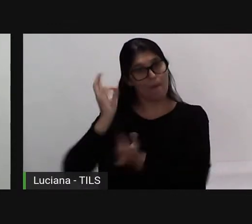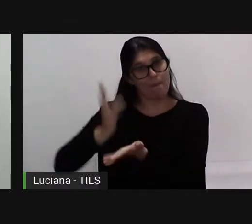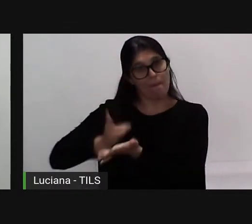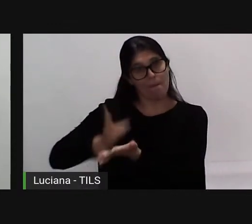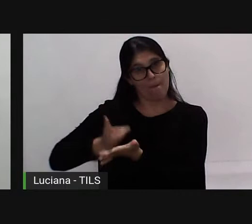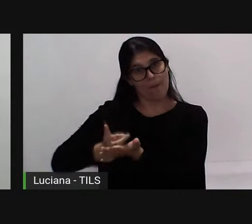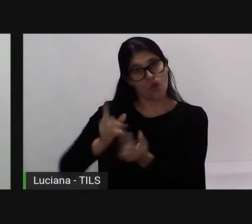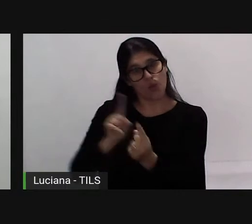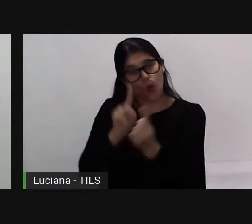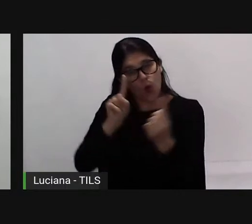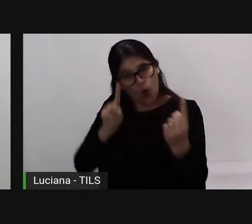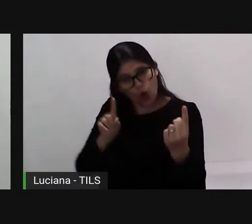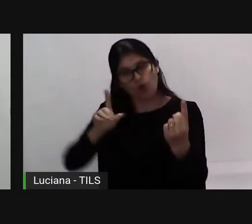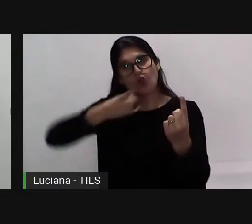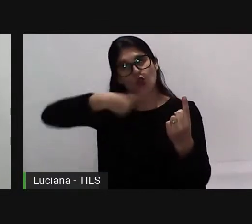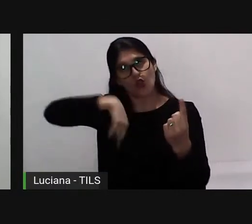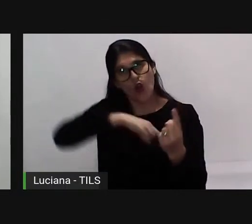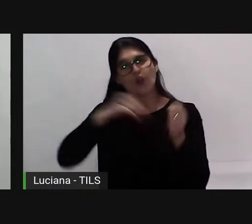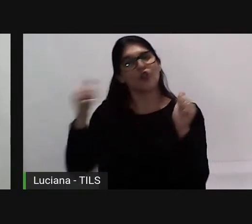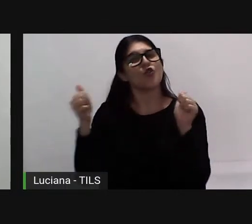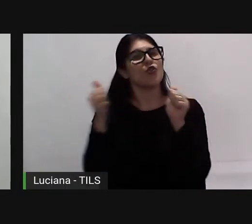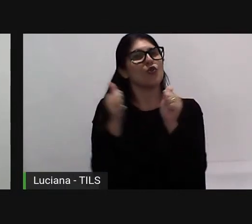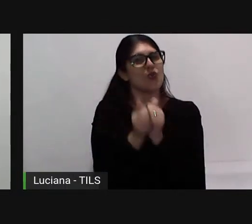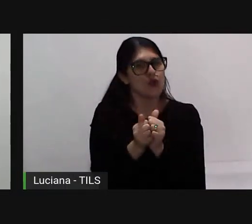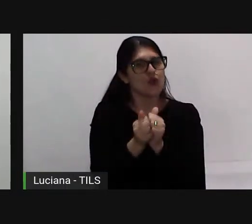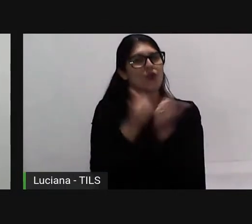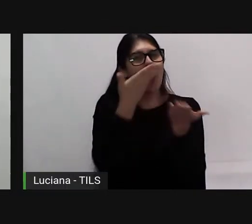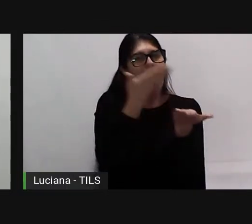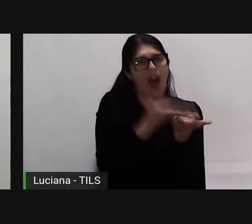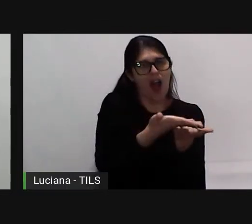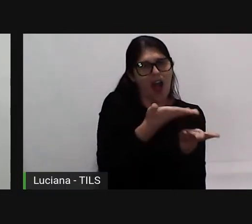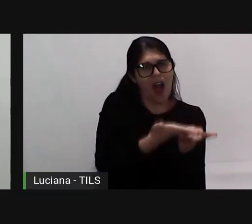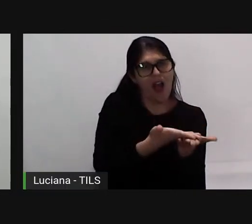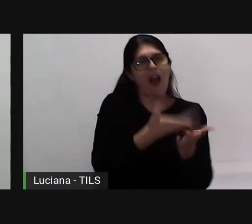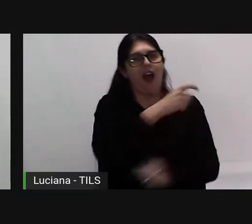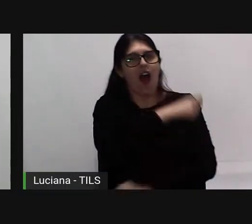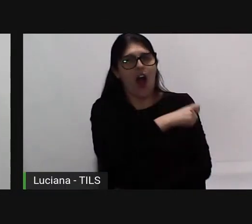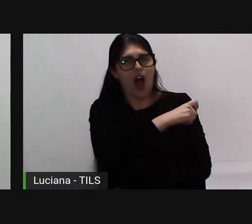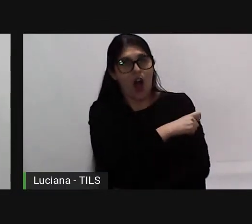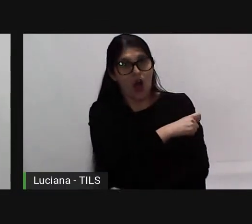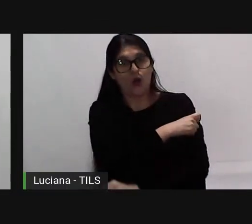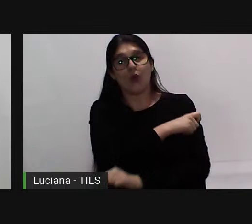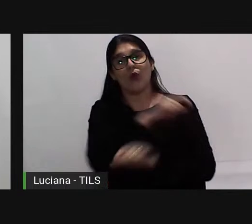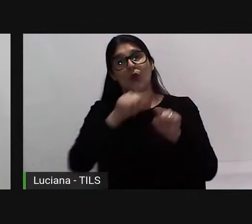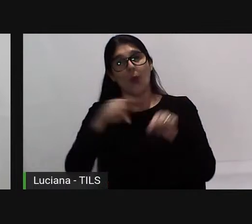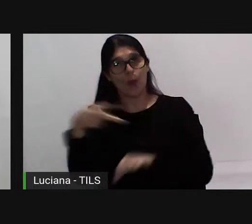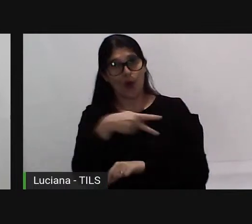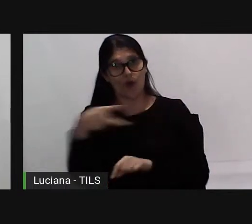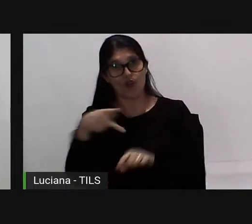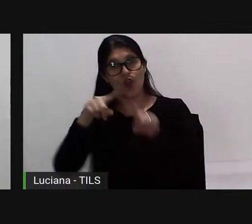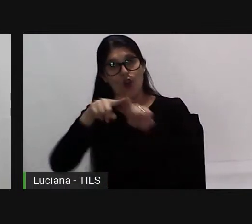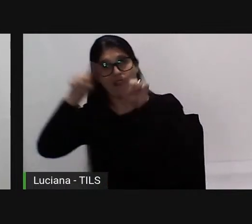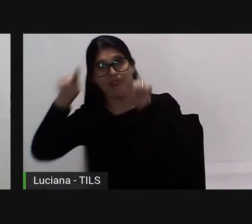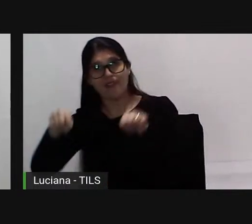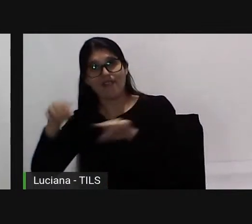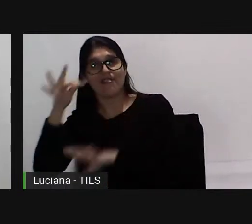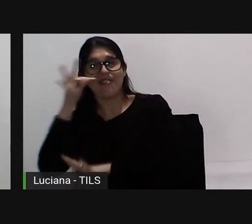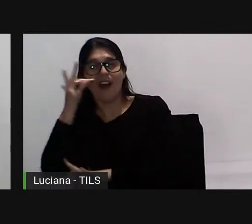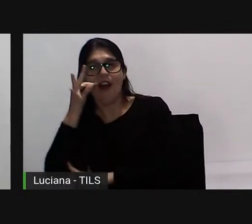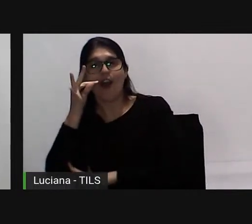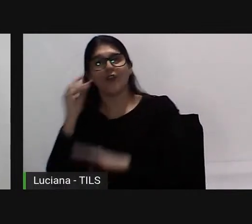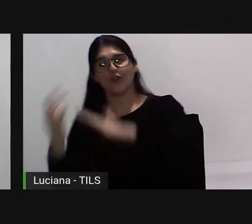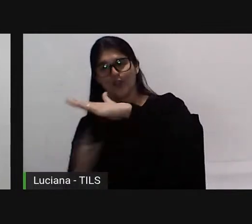distante, estaremos todos juntos, estudantes, professores, técnicos, terceirizados, família